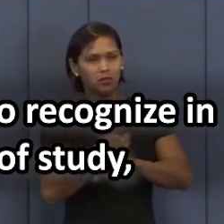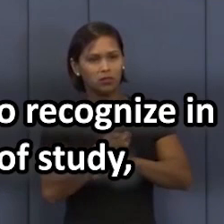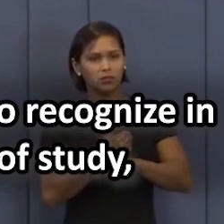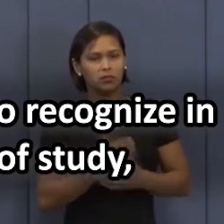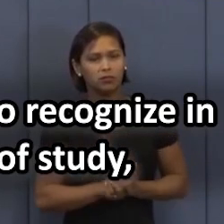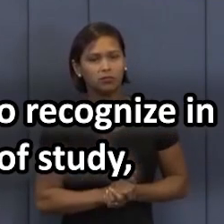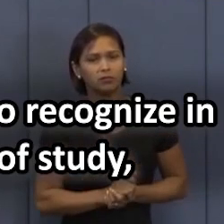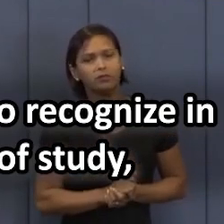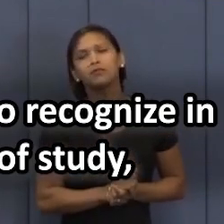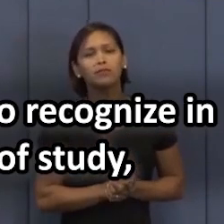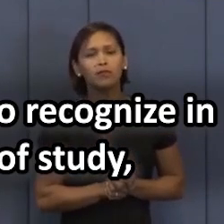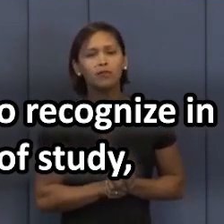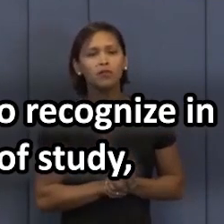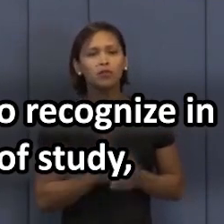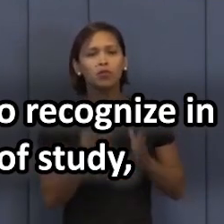nacionalismo